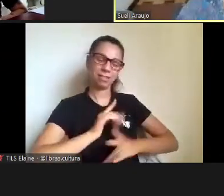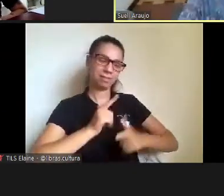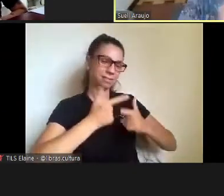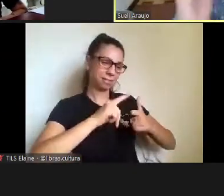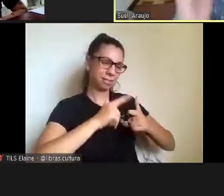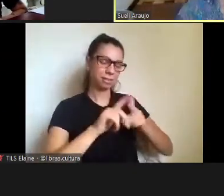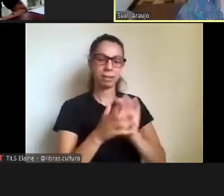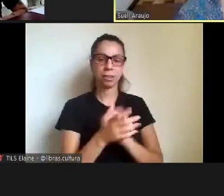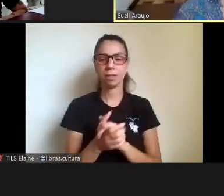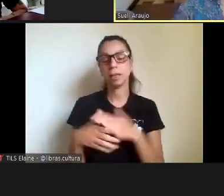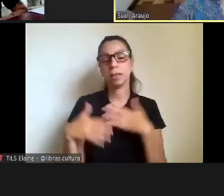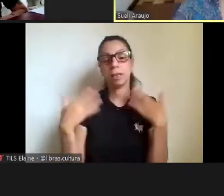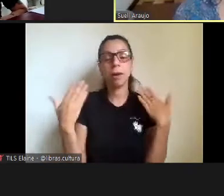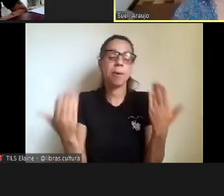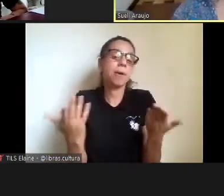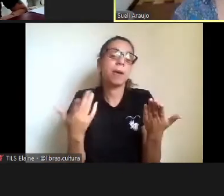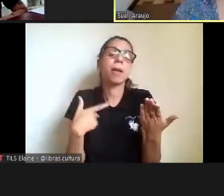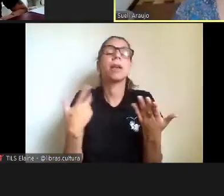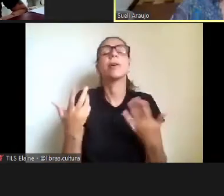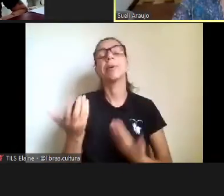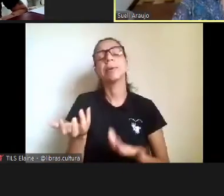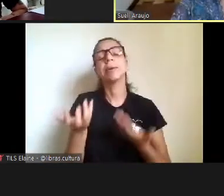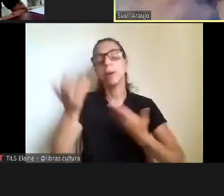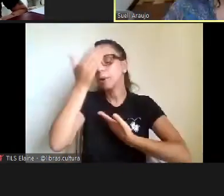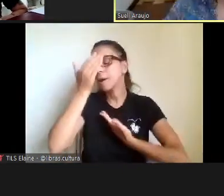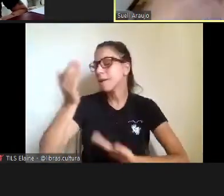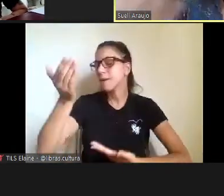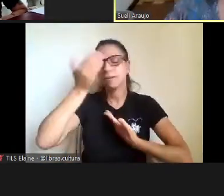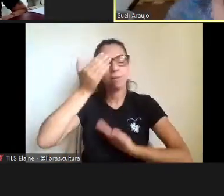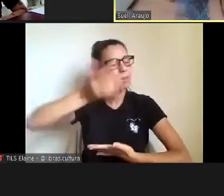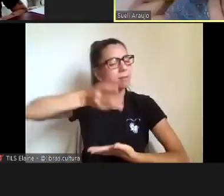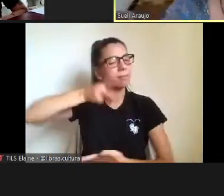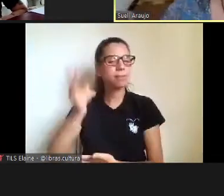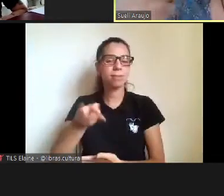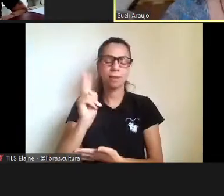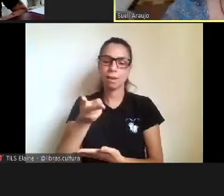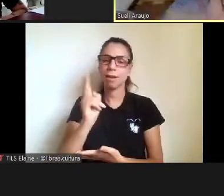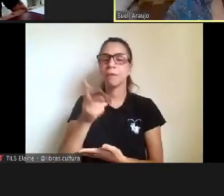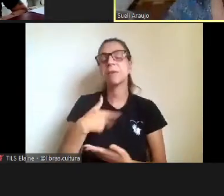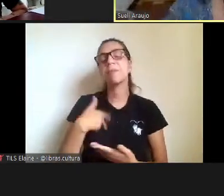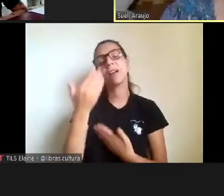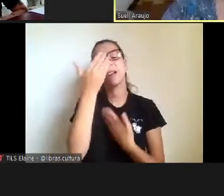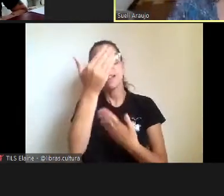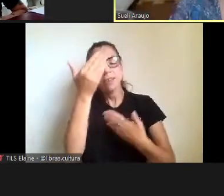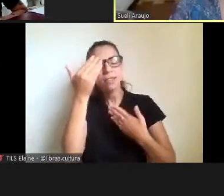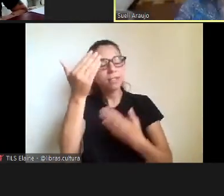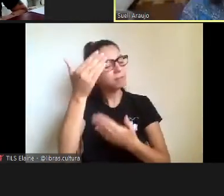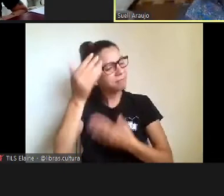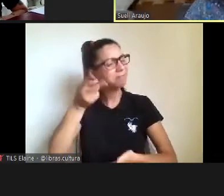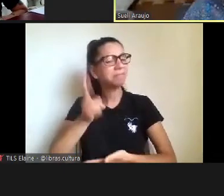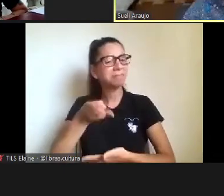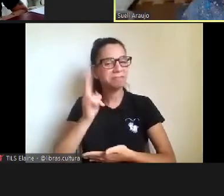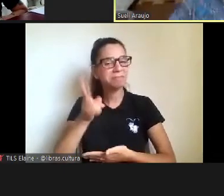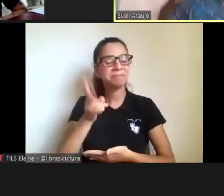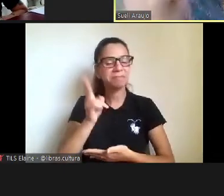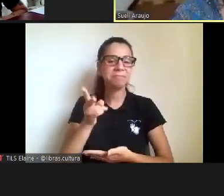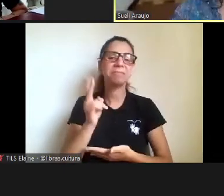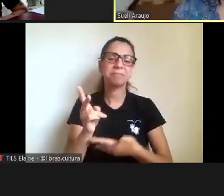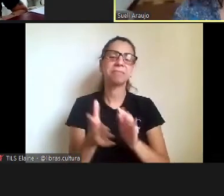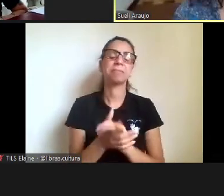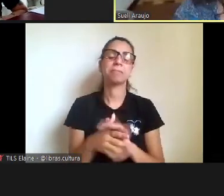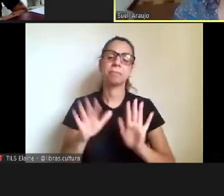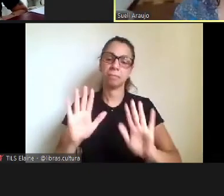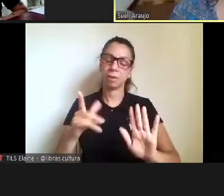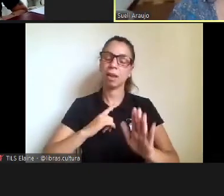Eu queria, assim, eu não me canso de agradecer, assim, eu vou ficar só agradecendo, agradecendo, agradecendo o tempo todo. Eu fiz